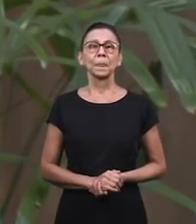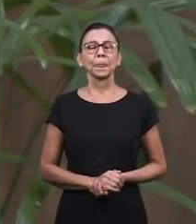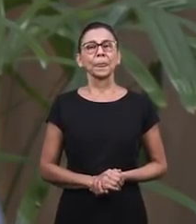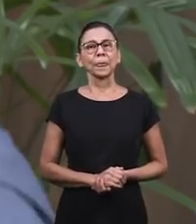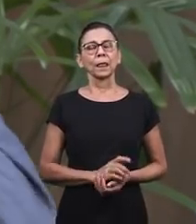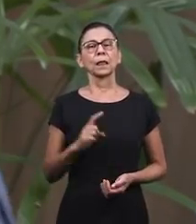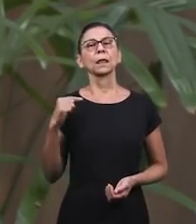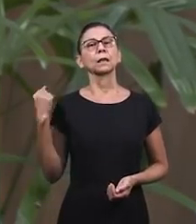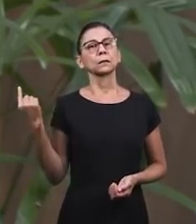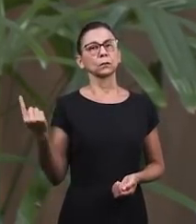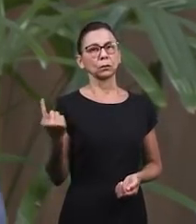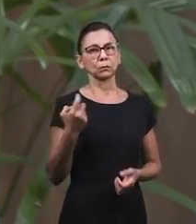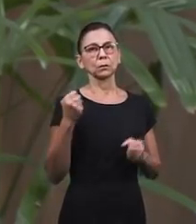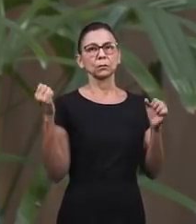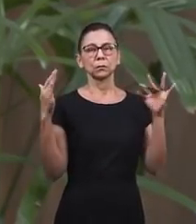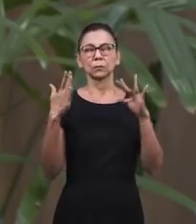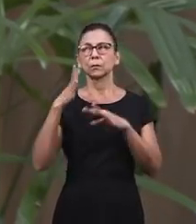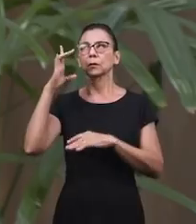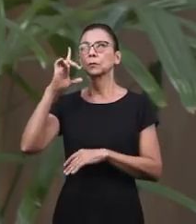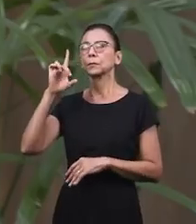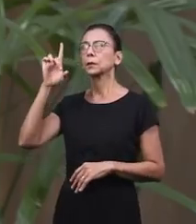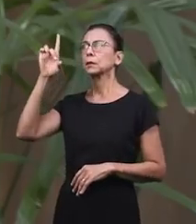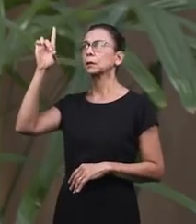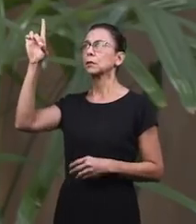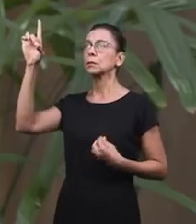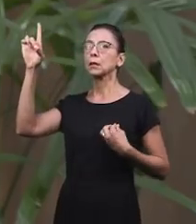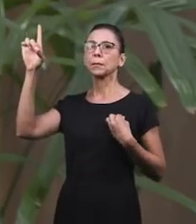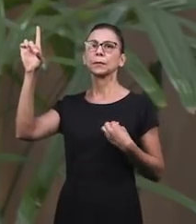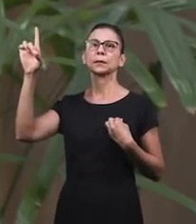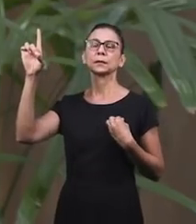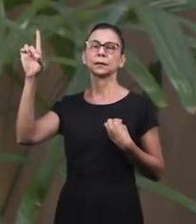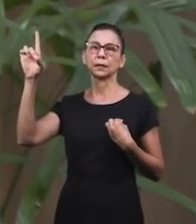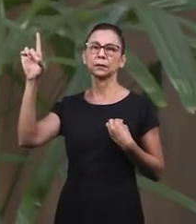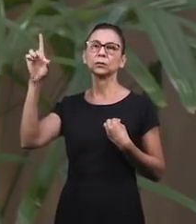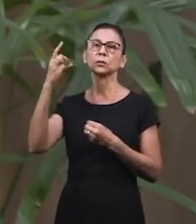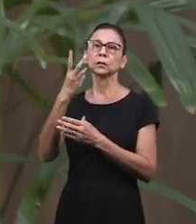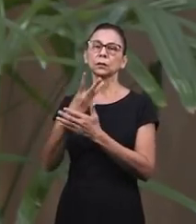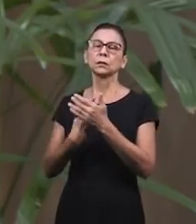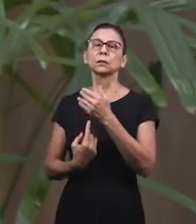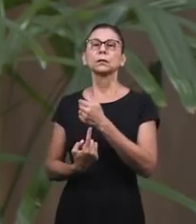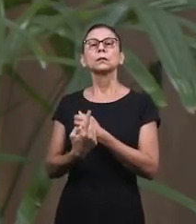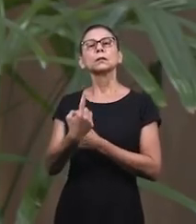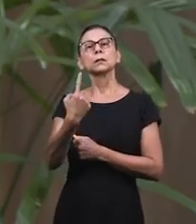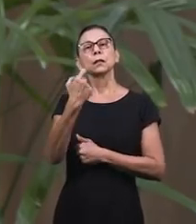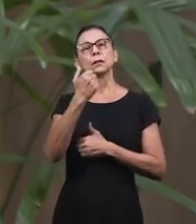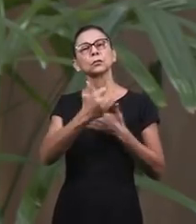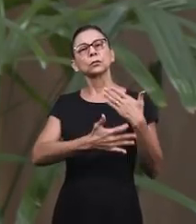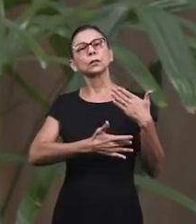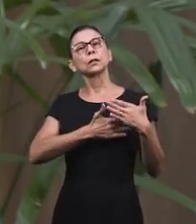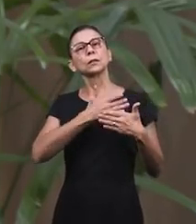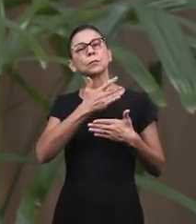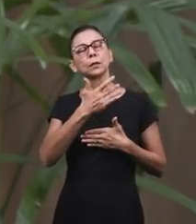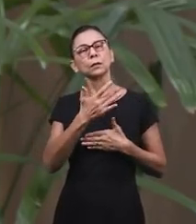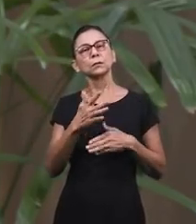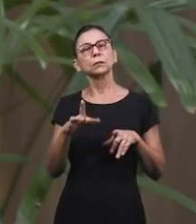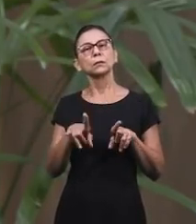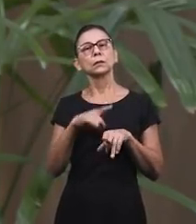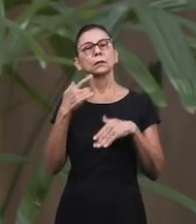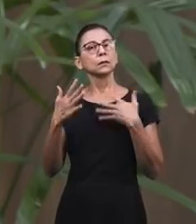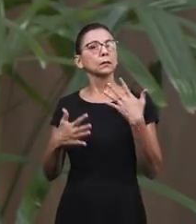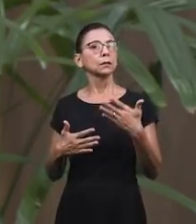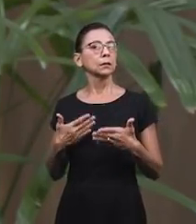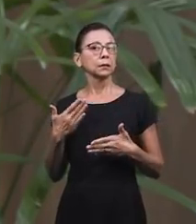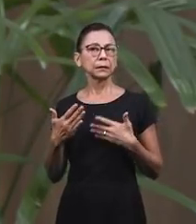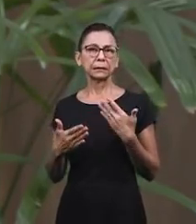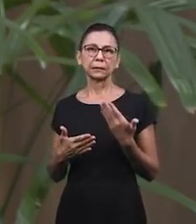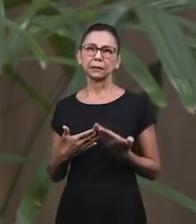adoração, de glorificação ao nosso Deus, que é o nosso Deus presente, é a Trindade abundante em nossos corações e alegria. Então não